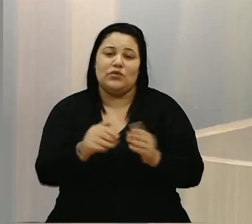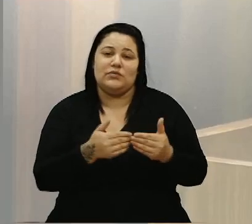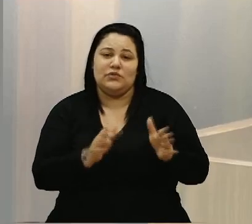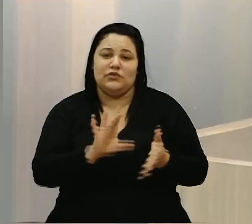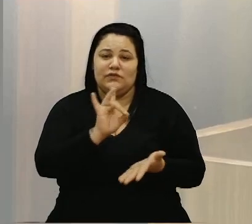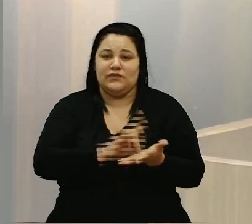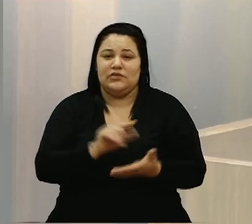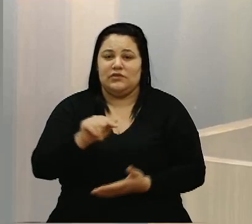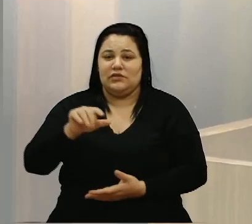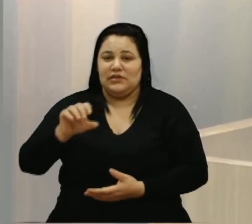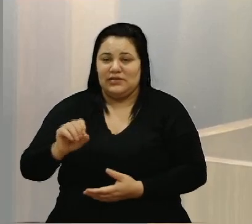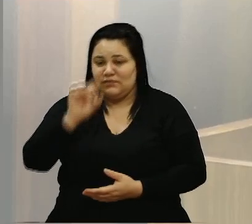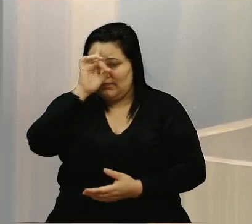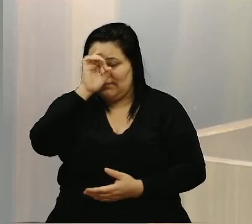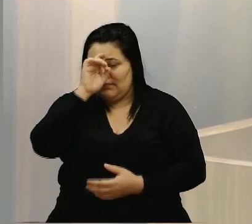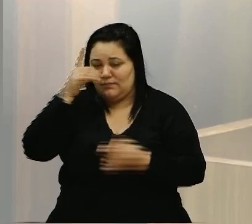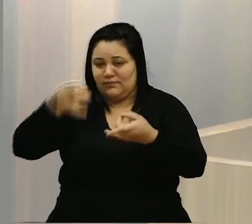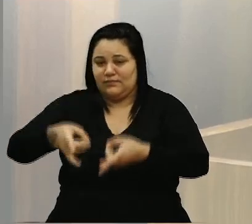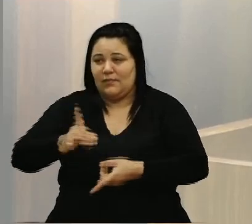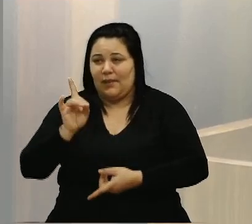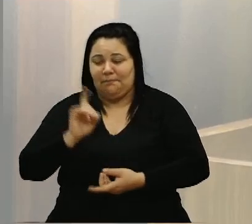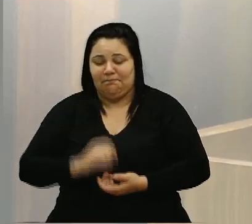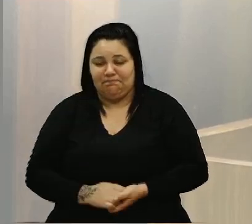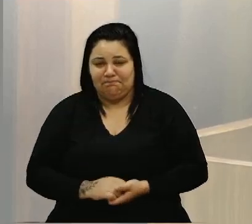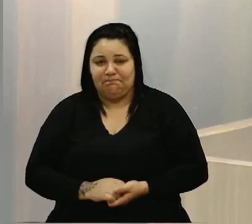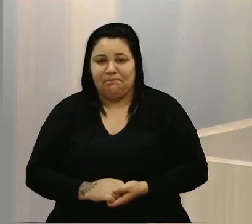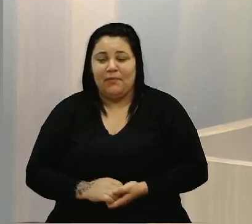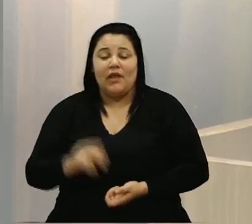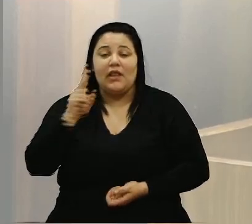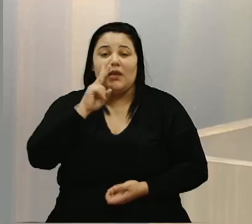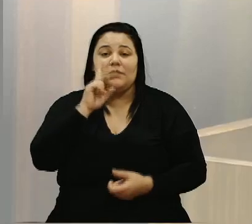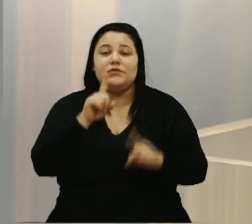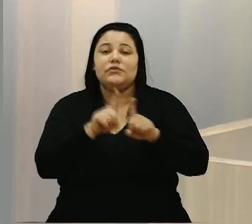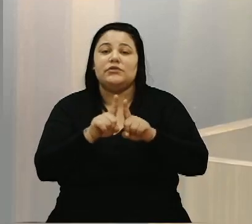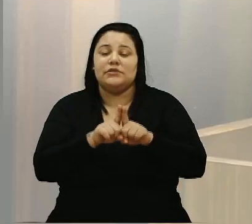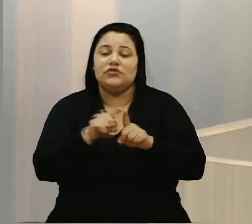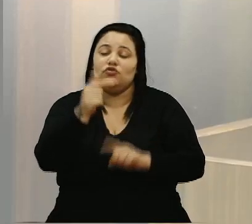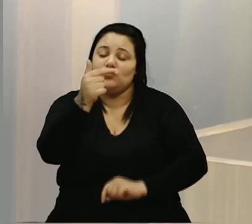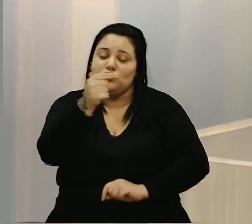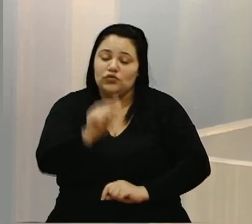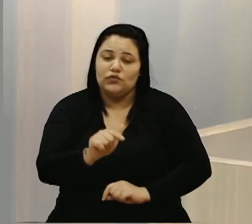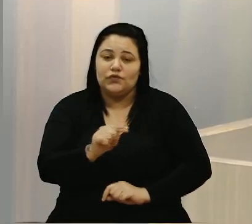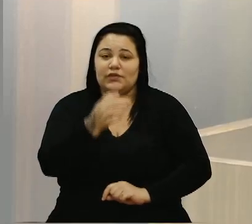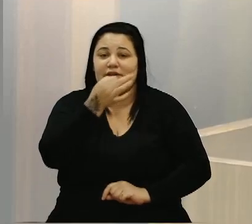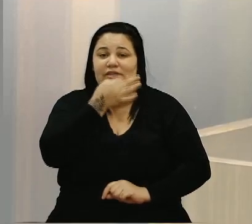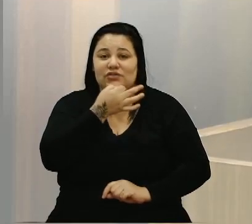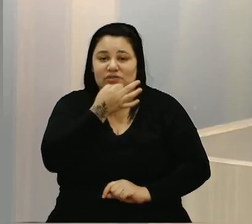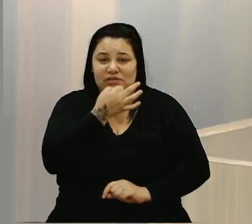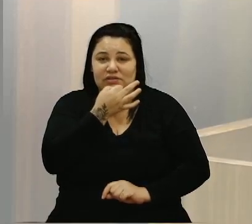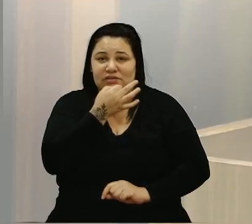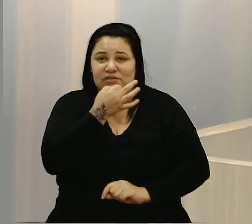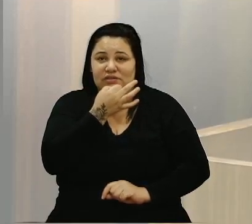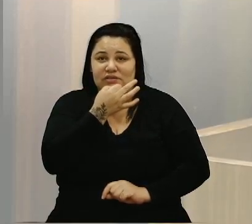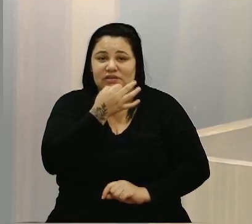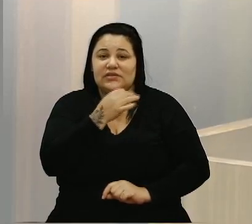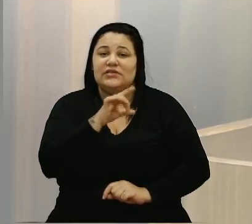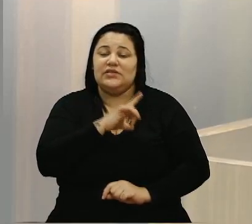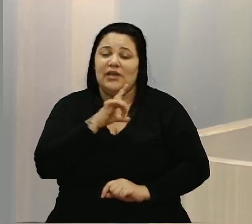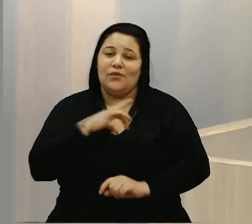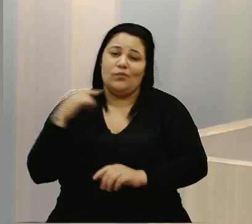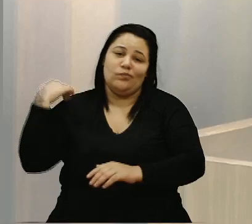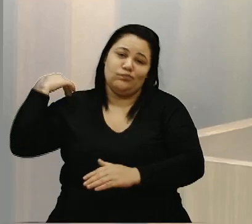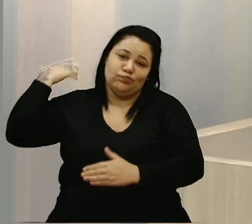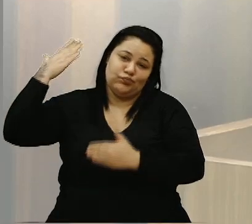dos 70 leitos do Hospital Geral. Lembrando, mais uma vez, que Caxias tem uma herança, né,